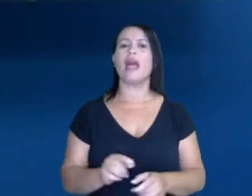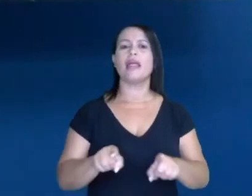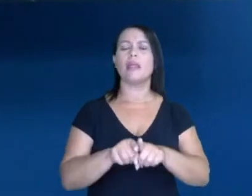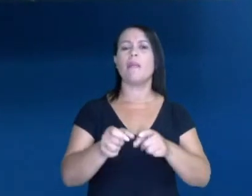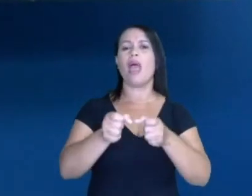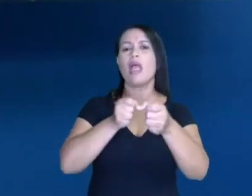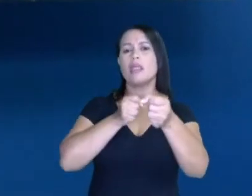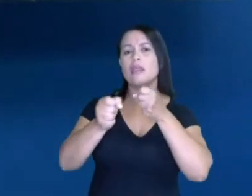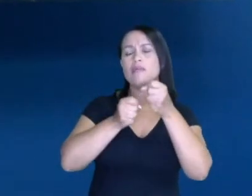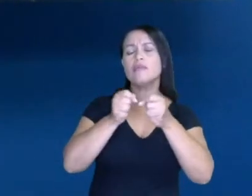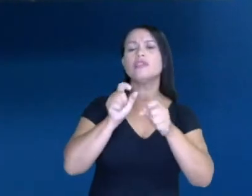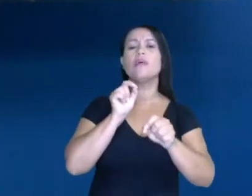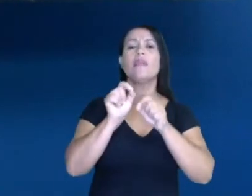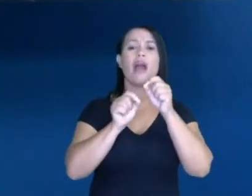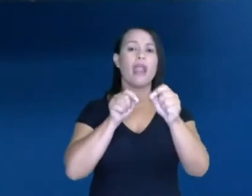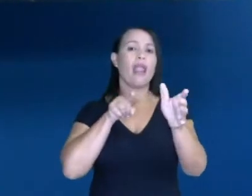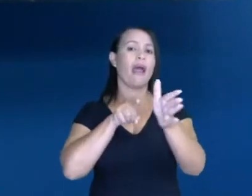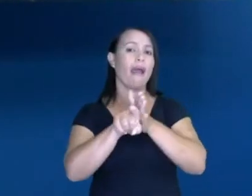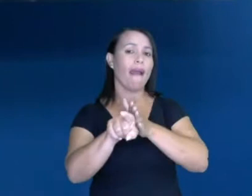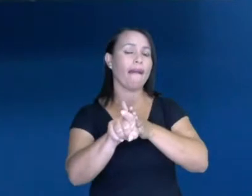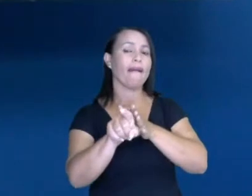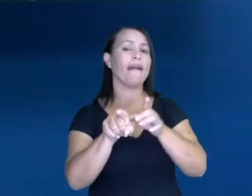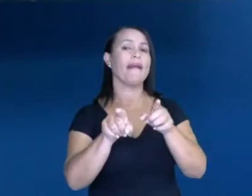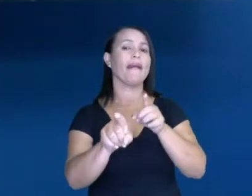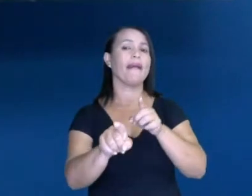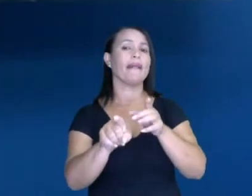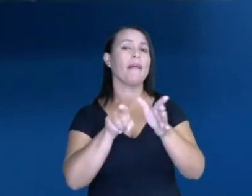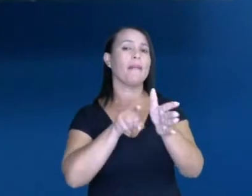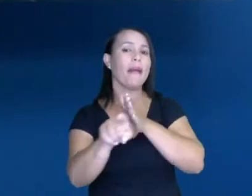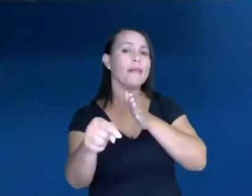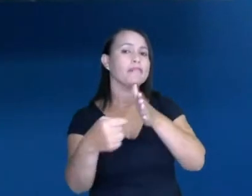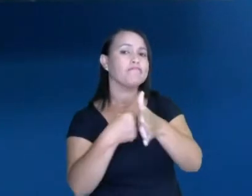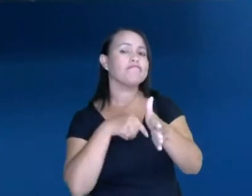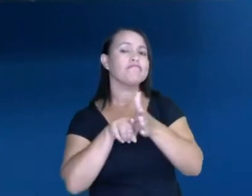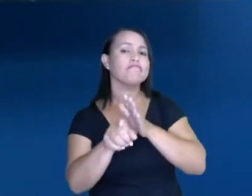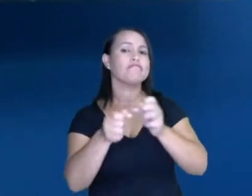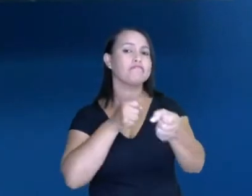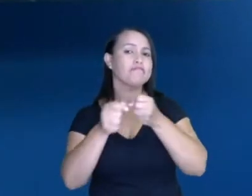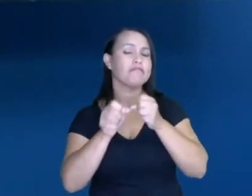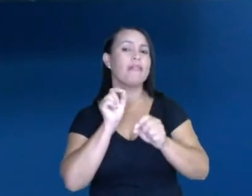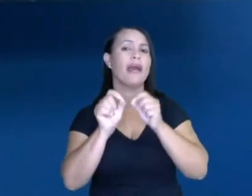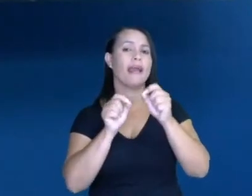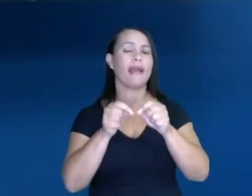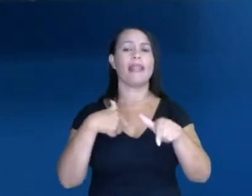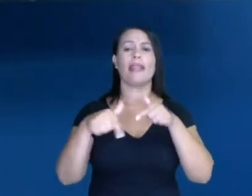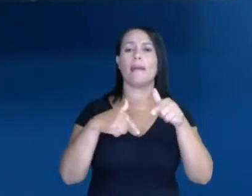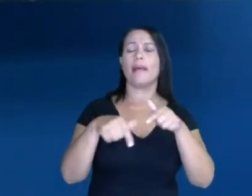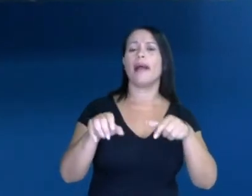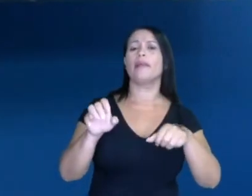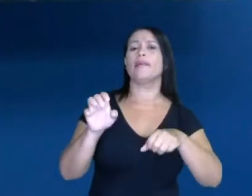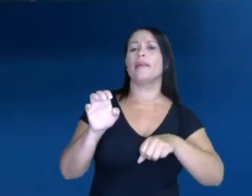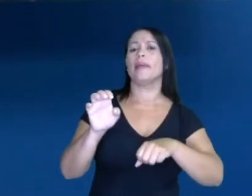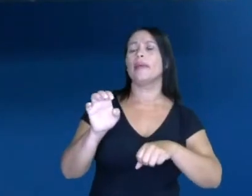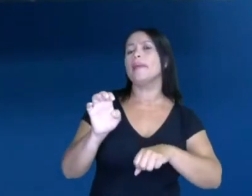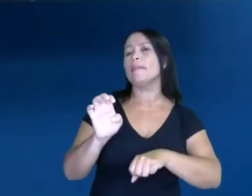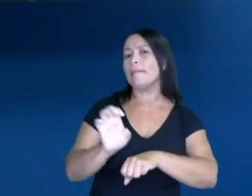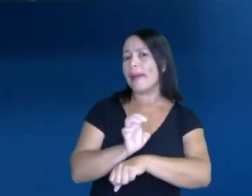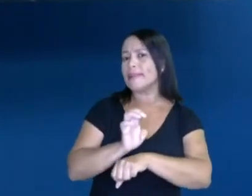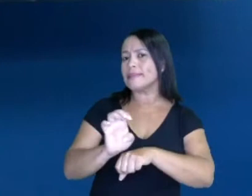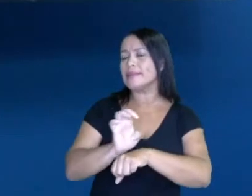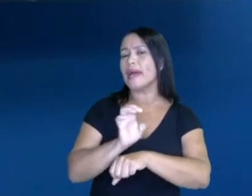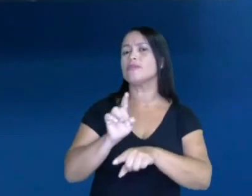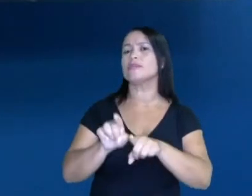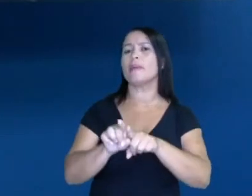Entrevistas para empregos, para estágios. Eu sempre vou necessitar, nesse momento, de utilizar a